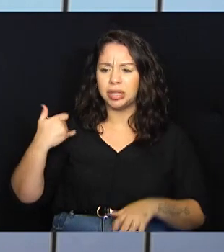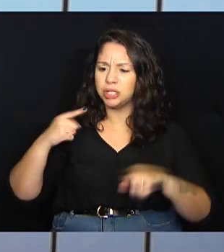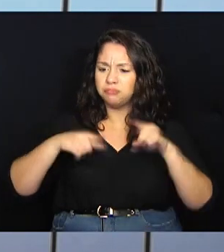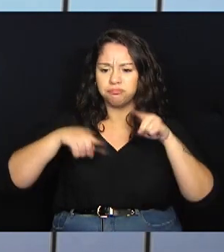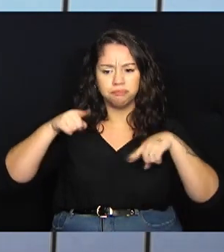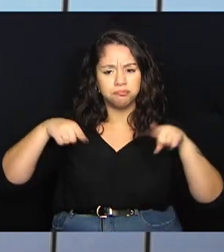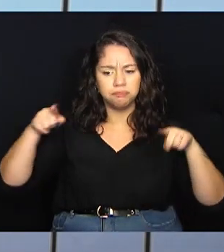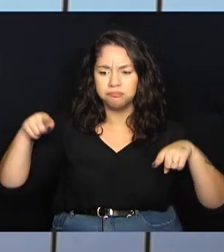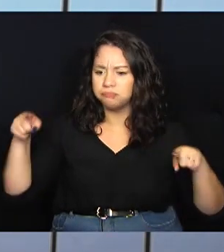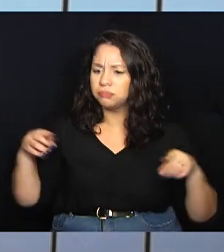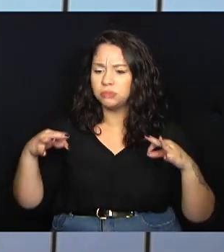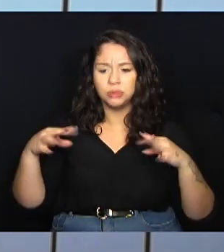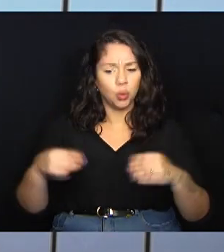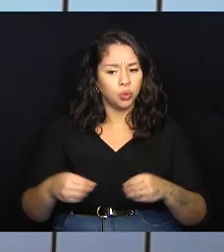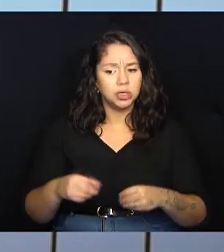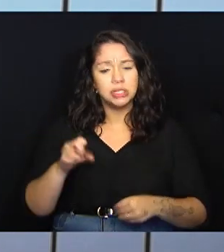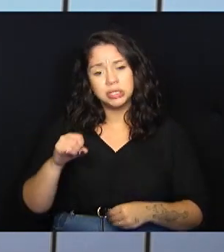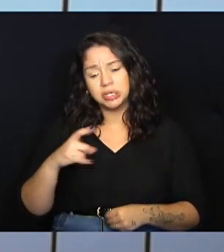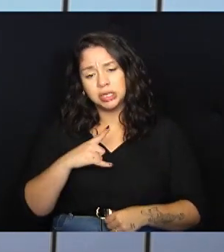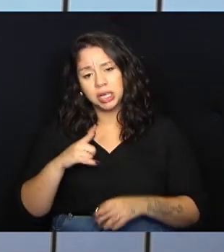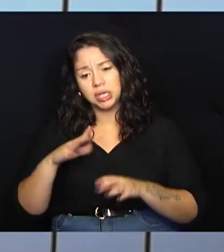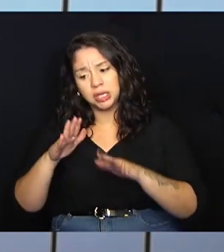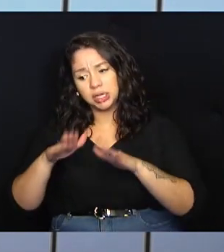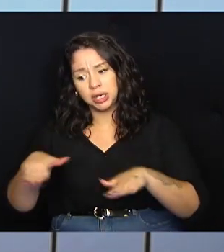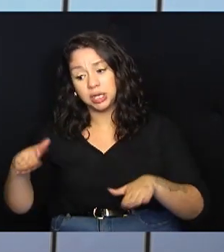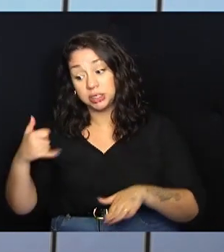se tiver criança nessa faixa de